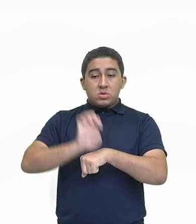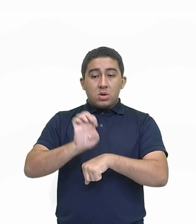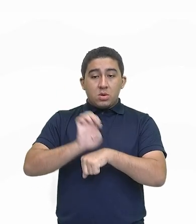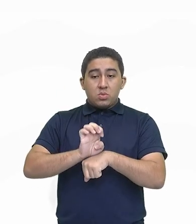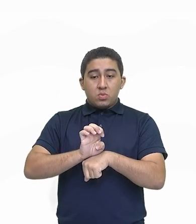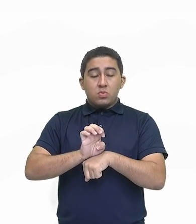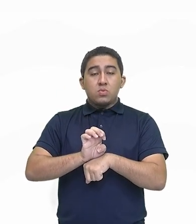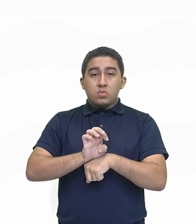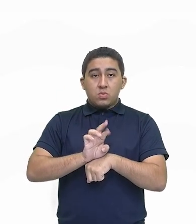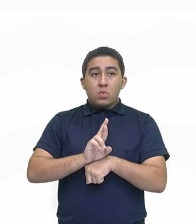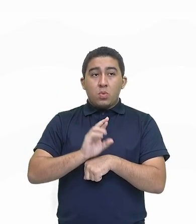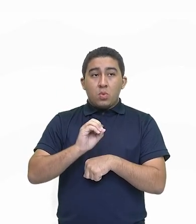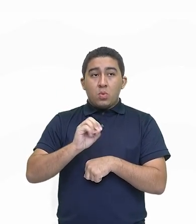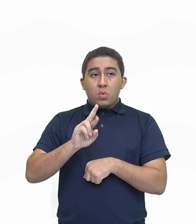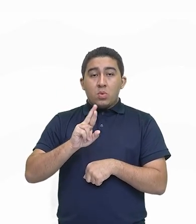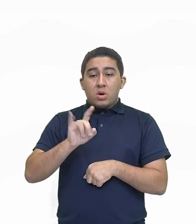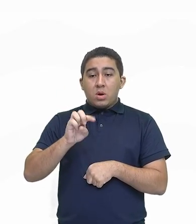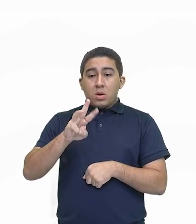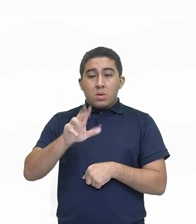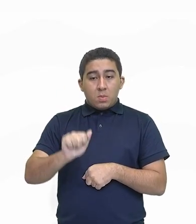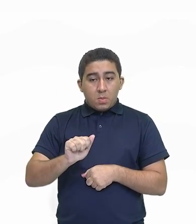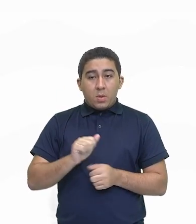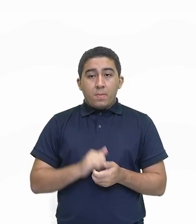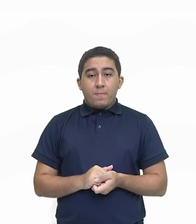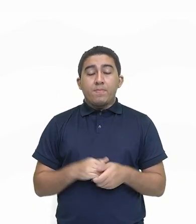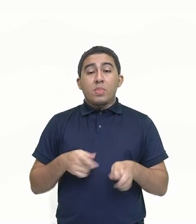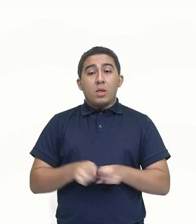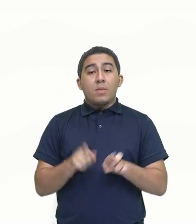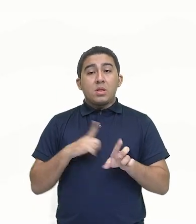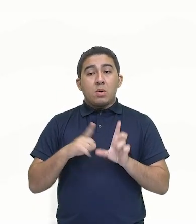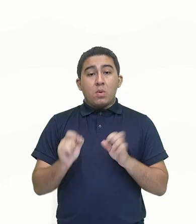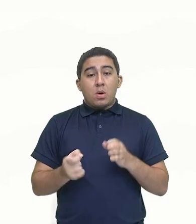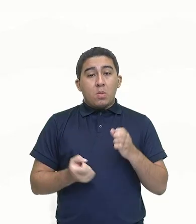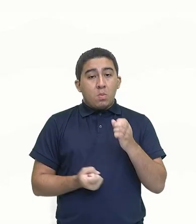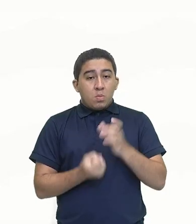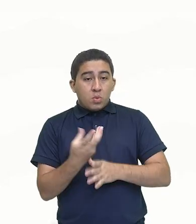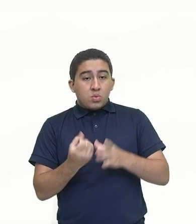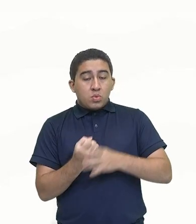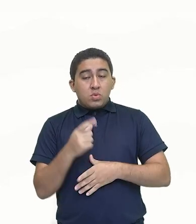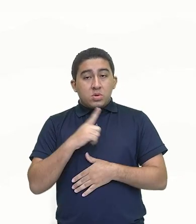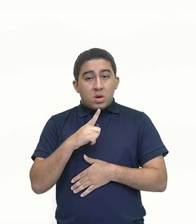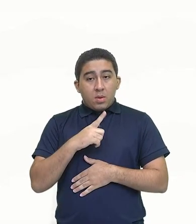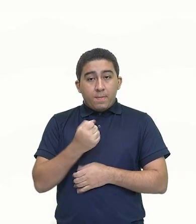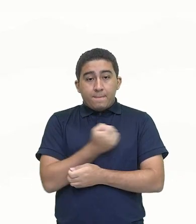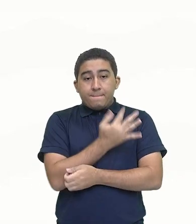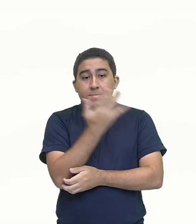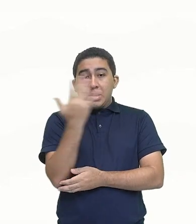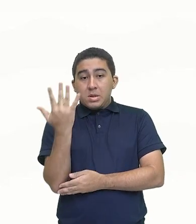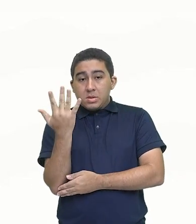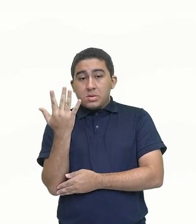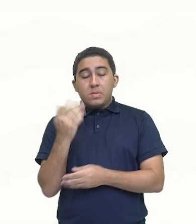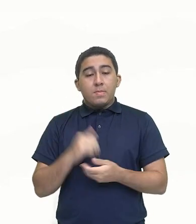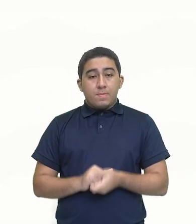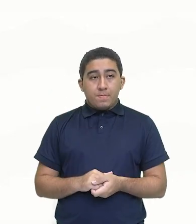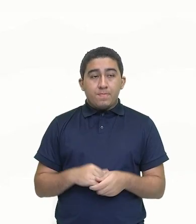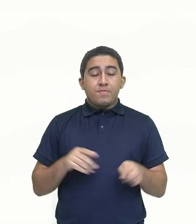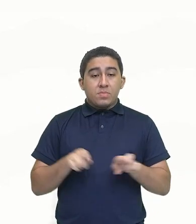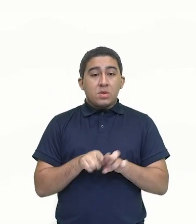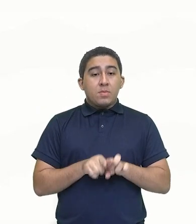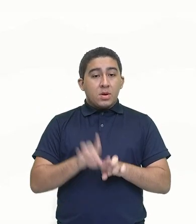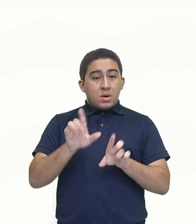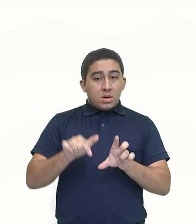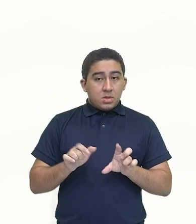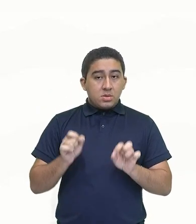né? E aí nós temos como organismos produtores, nós temos aqui as plantas, né? Estes que